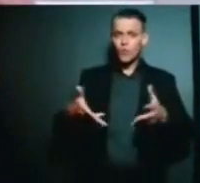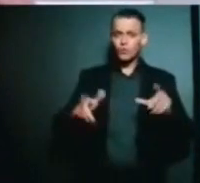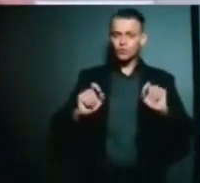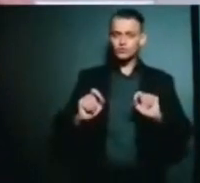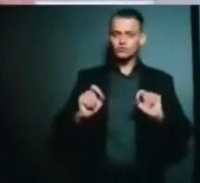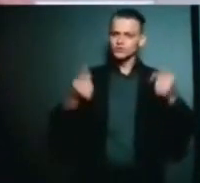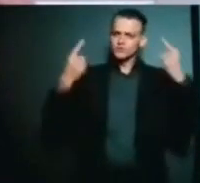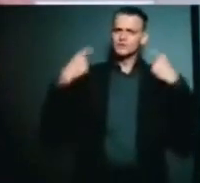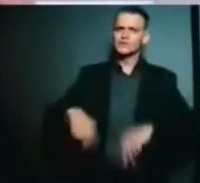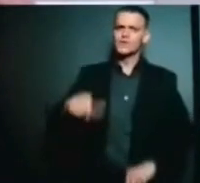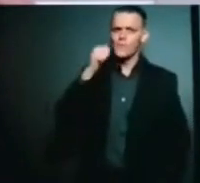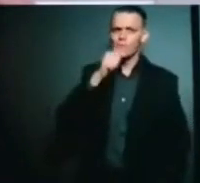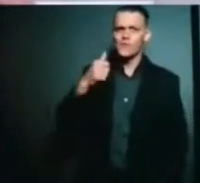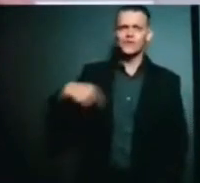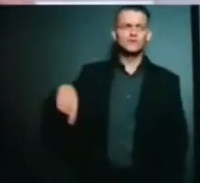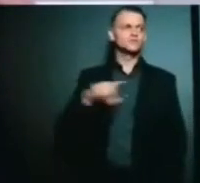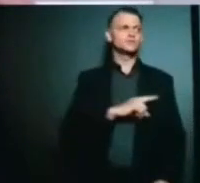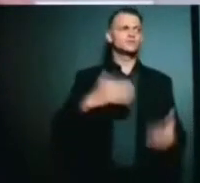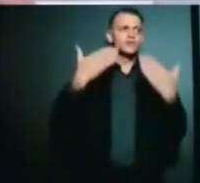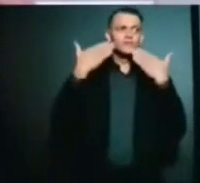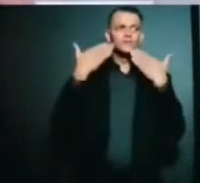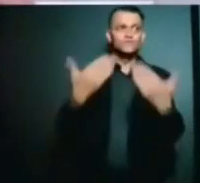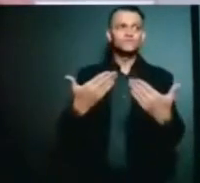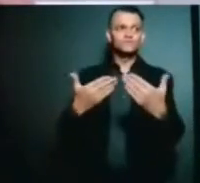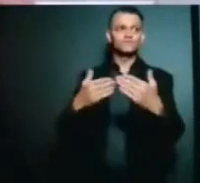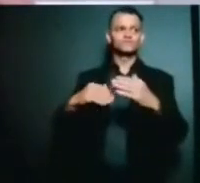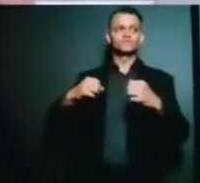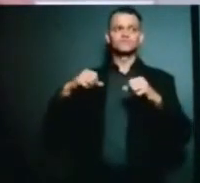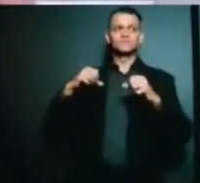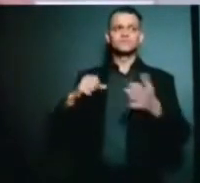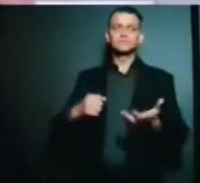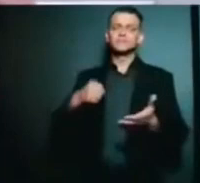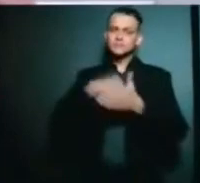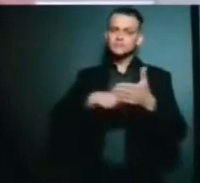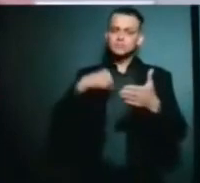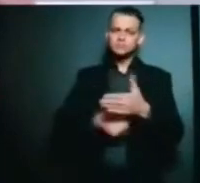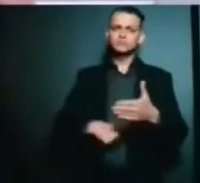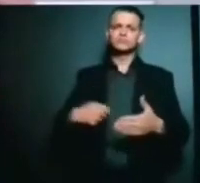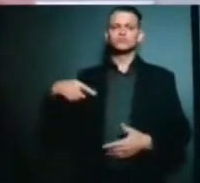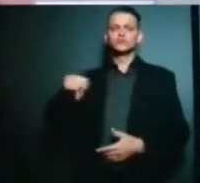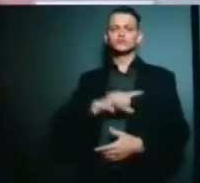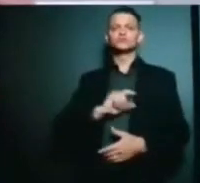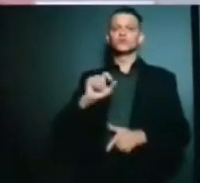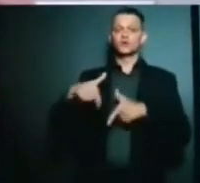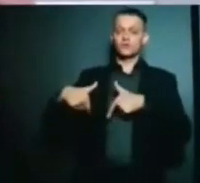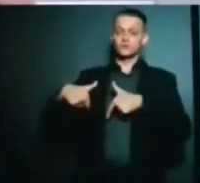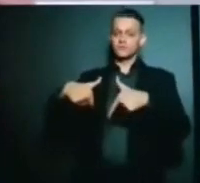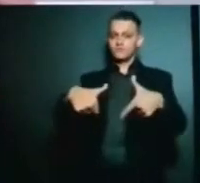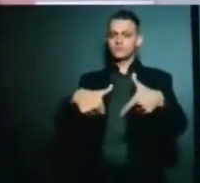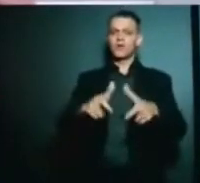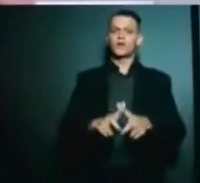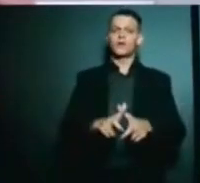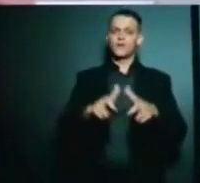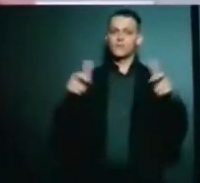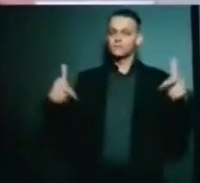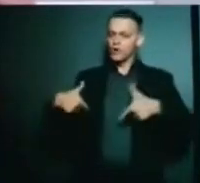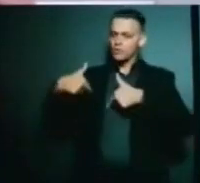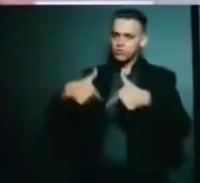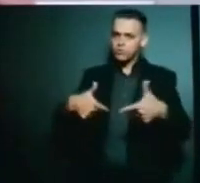sou mulher, a gente está na frente dessas brigas todas e nós temos uma ação que é a chamada maior ação do